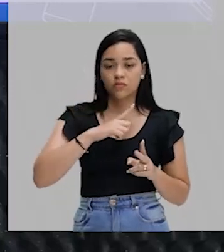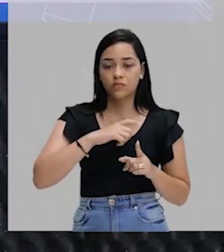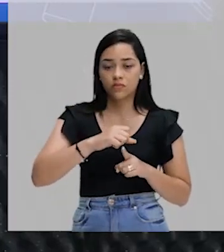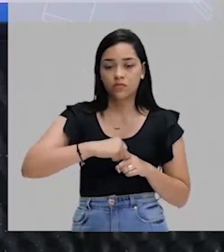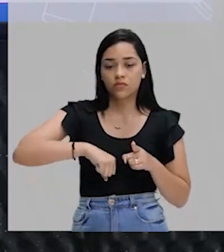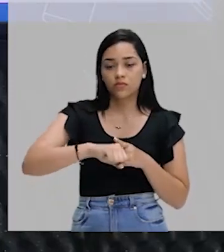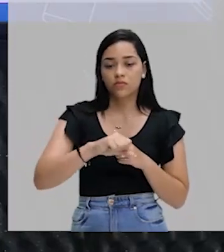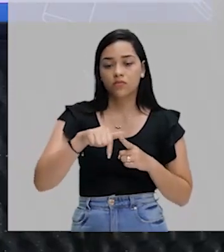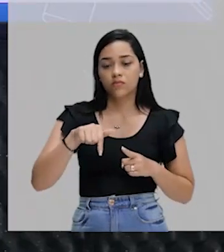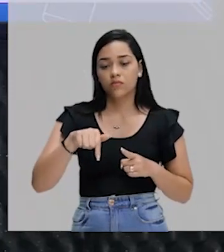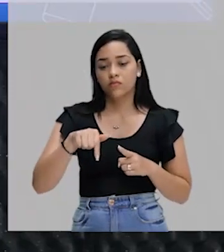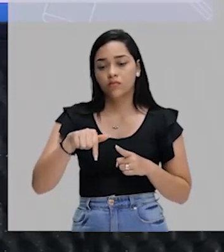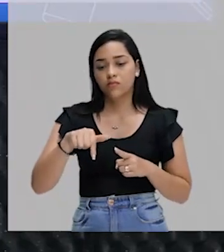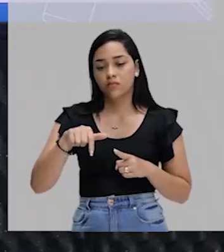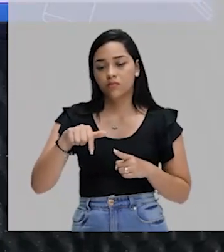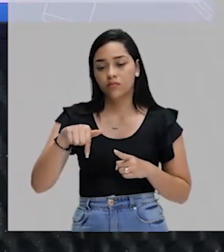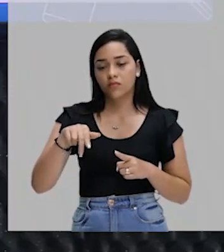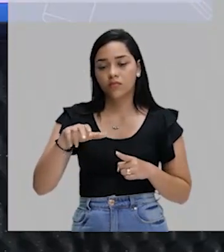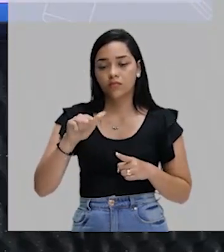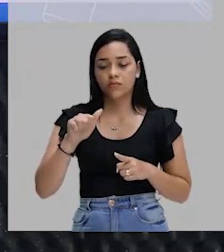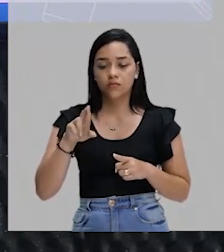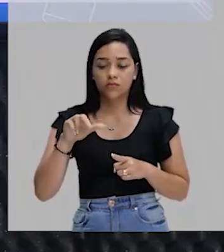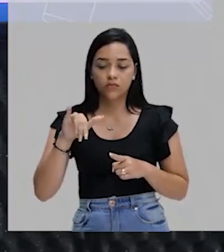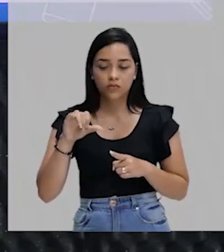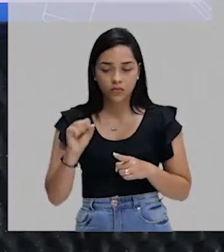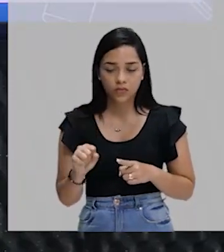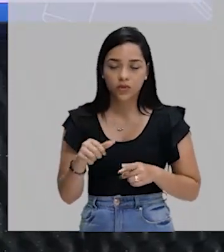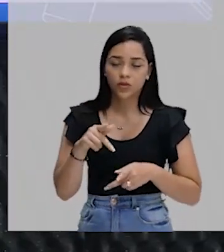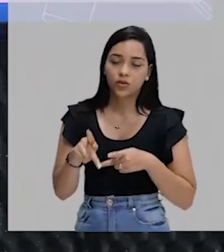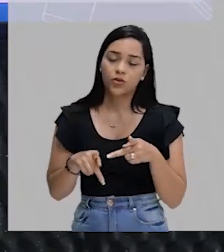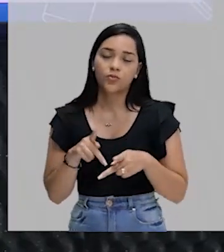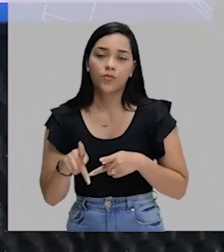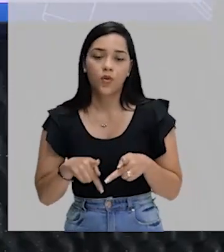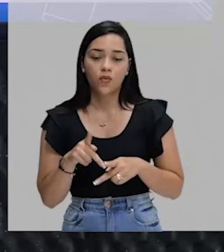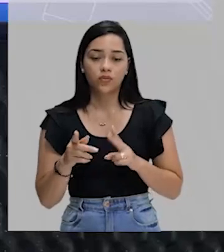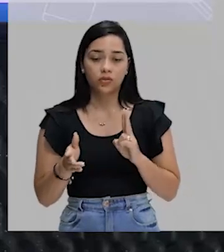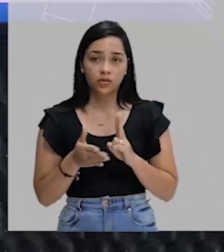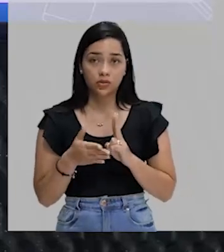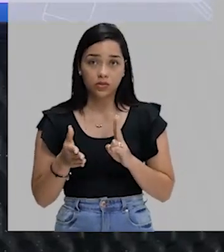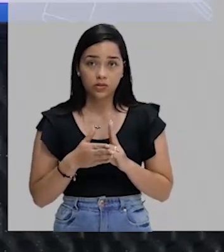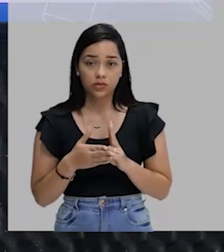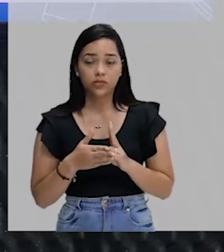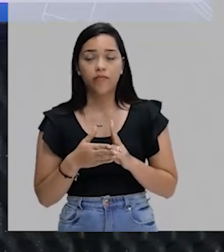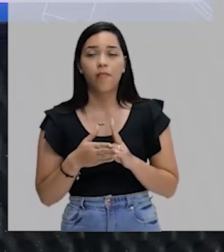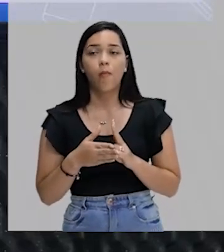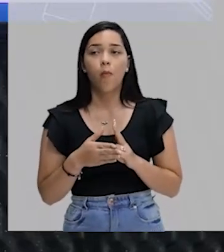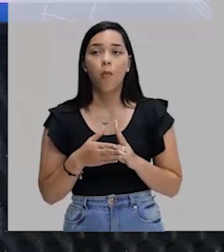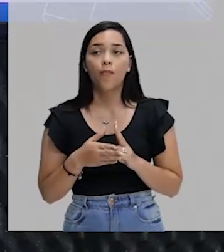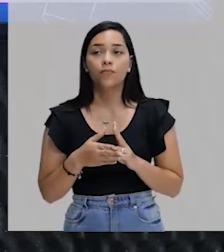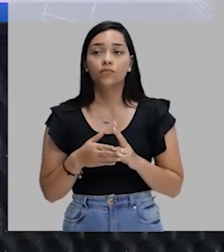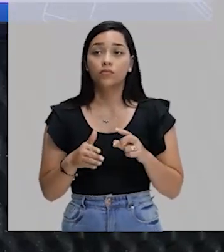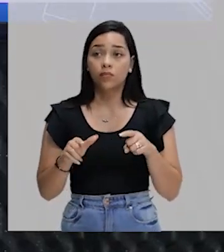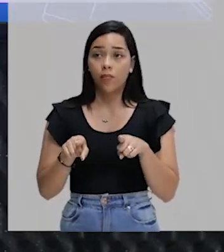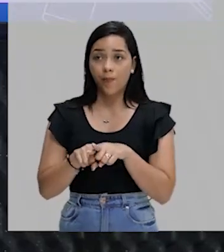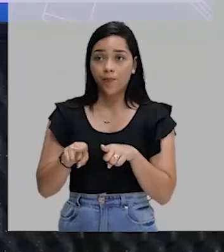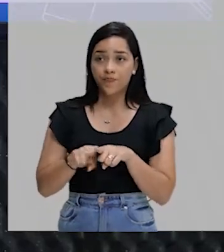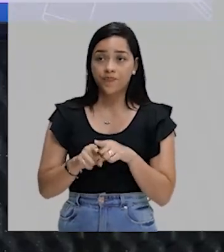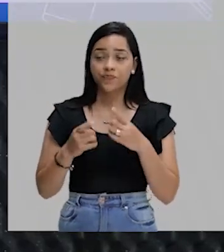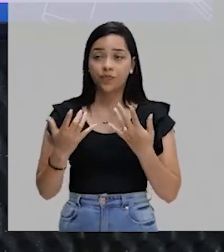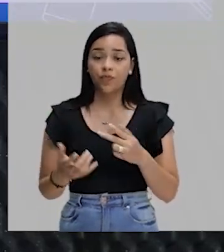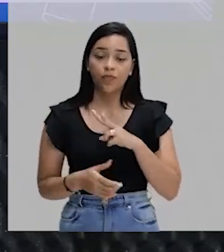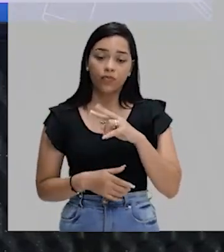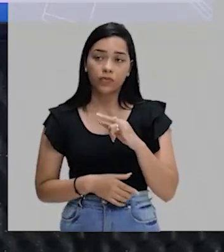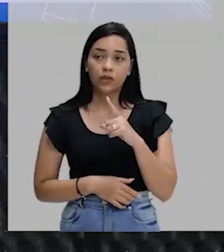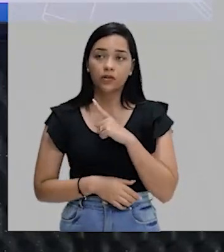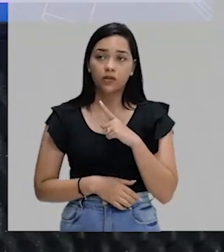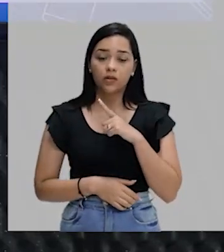sociedades guaranis, os chamados povos indígenas guaranis, e também vai